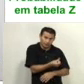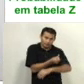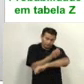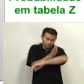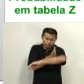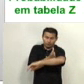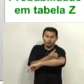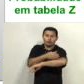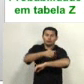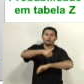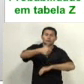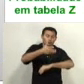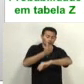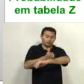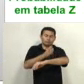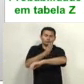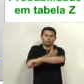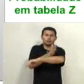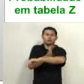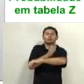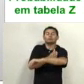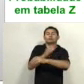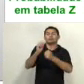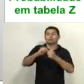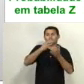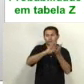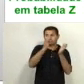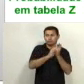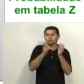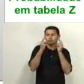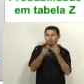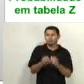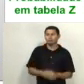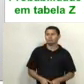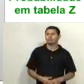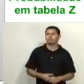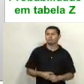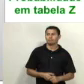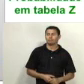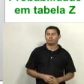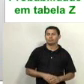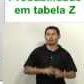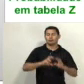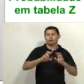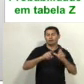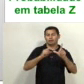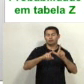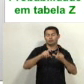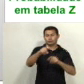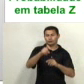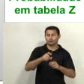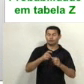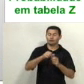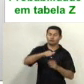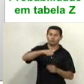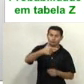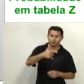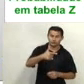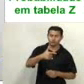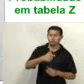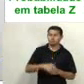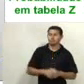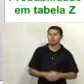Então, façam esse rascunho que está aqui no quadro para vocês. Então, a variável x, a minha média é